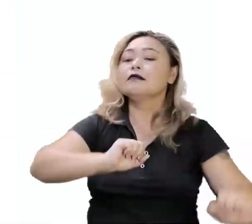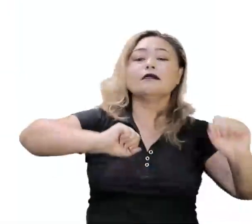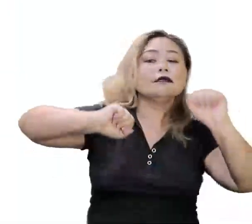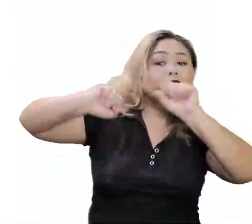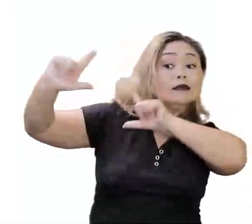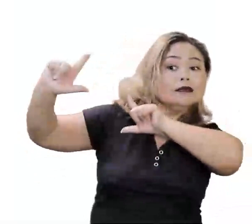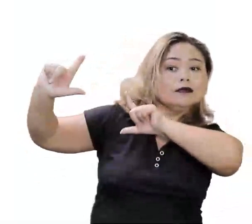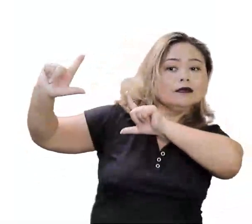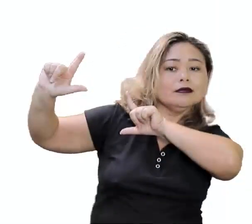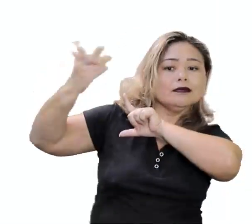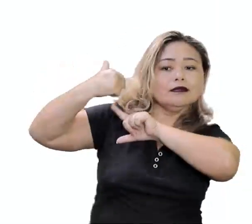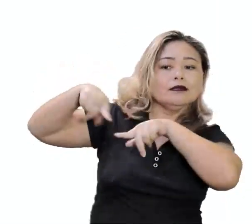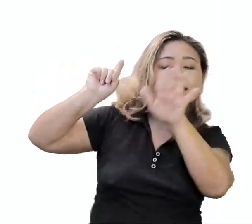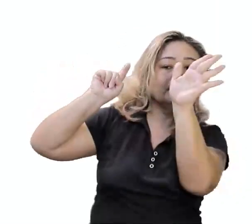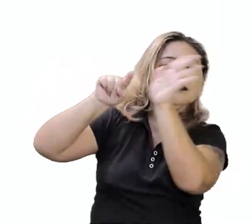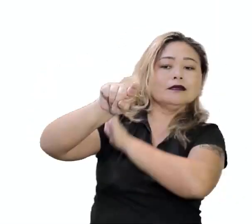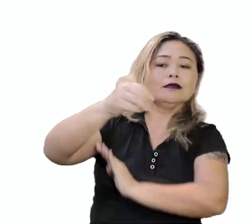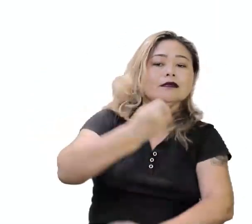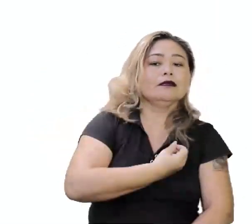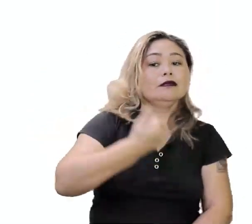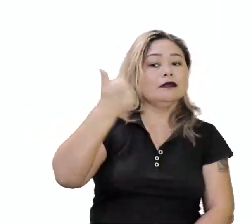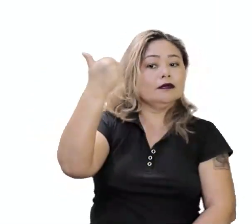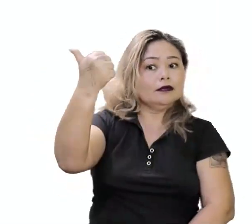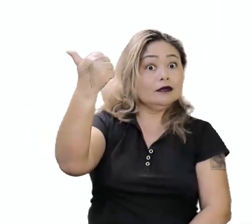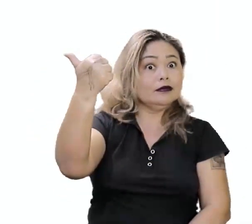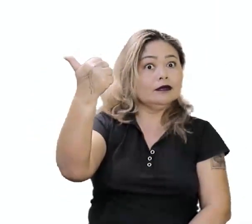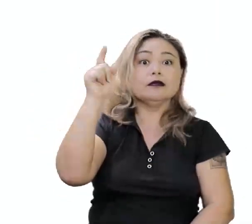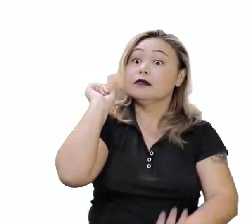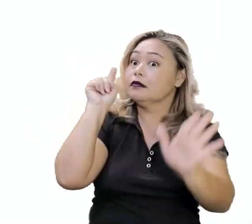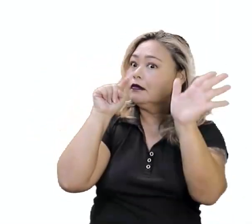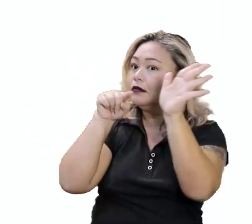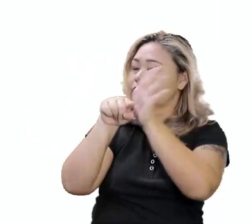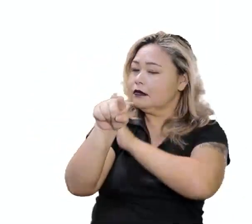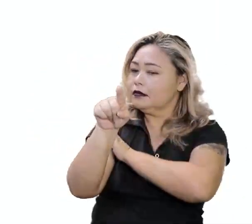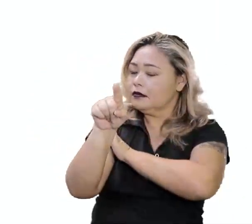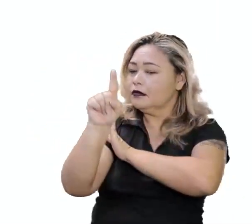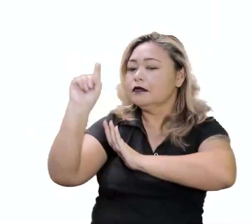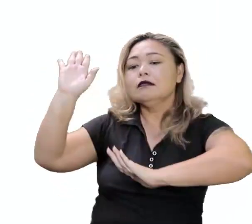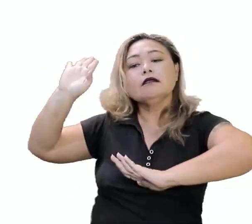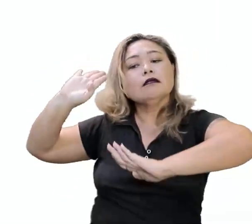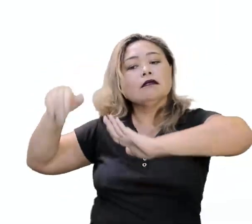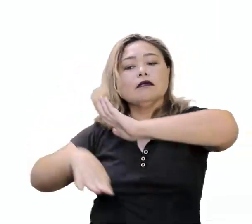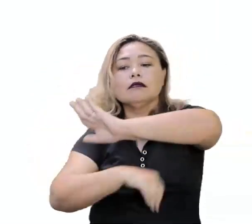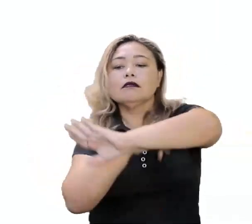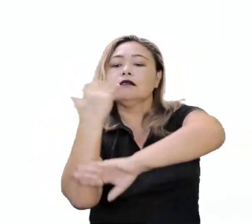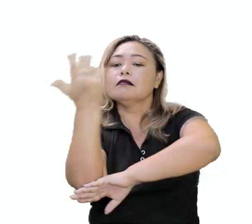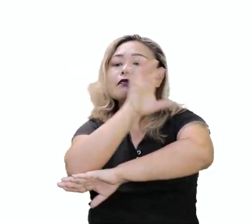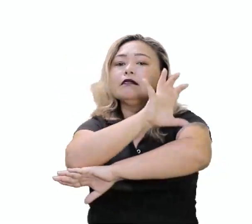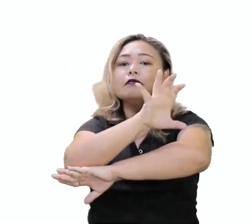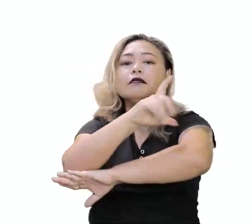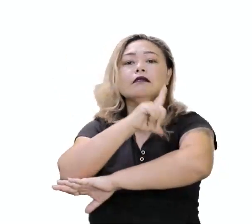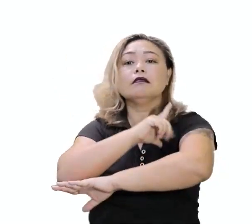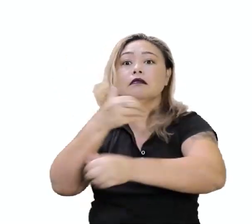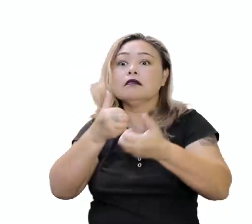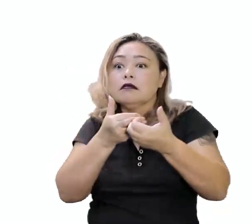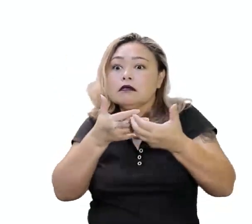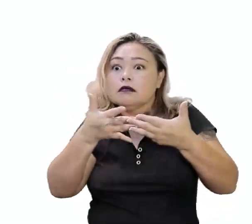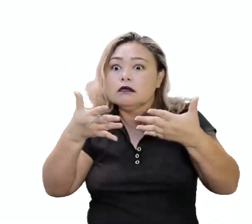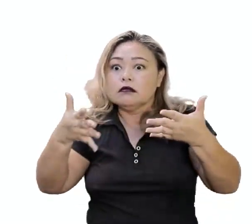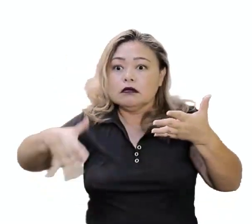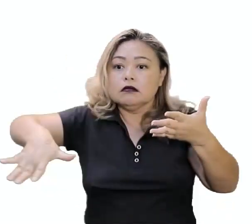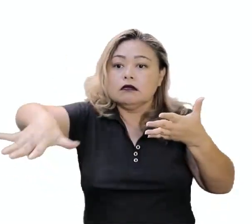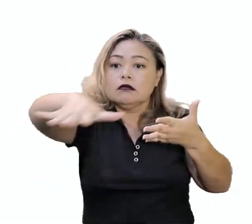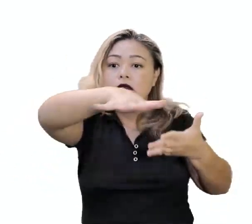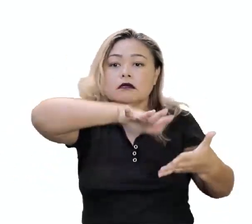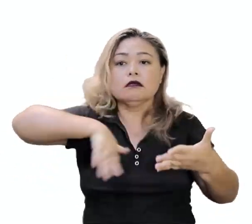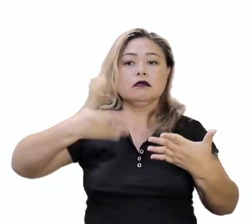Joga na tela a nossa primeira questão, olha lá. Questão de número 1. Um ecossistema abrange o